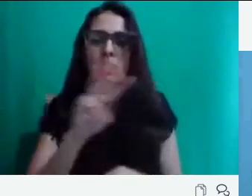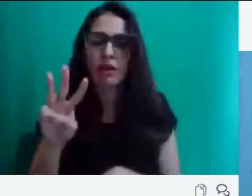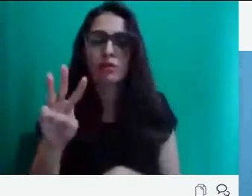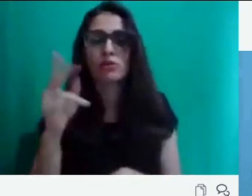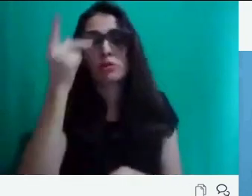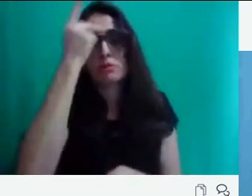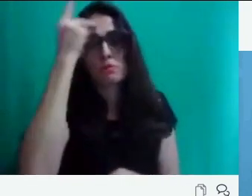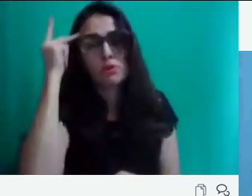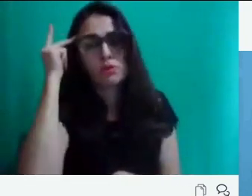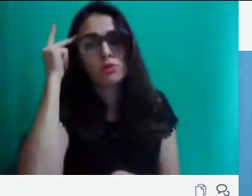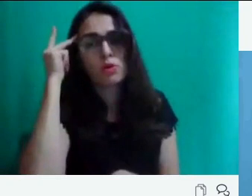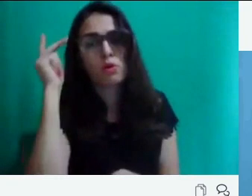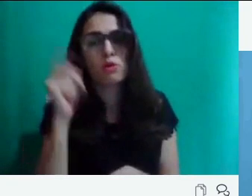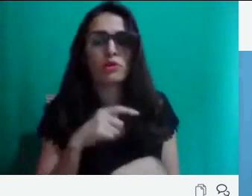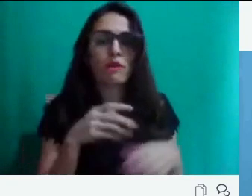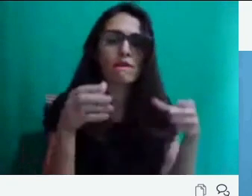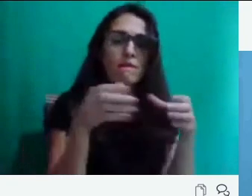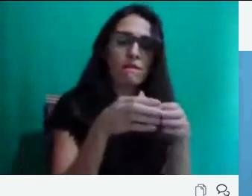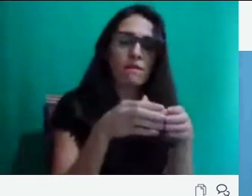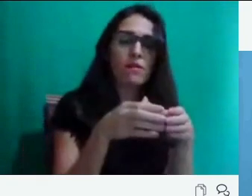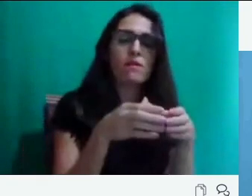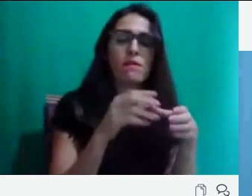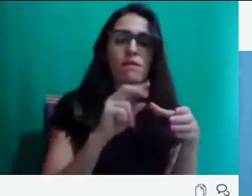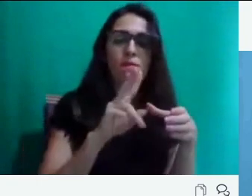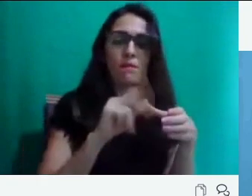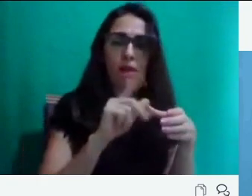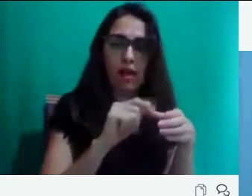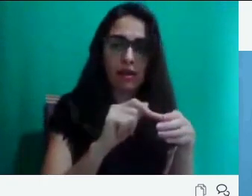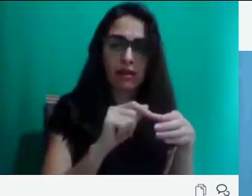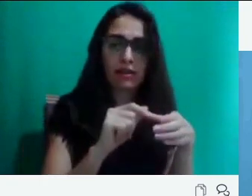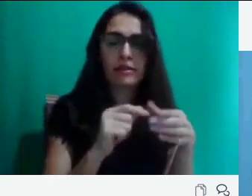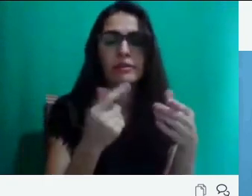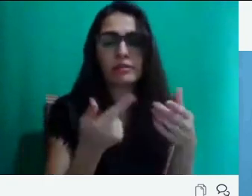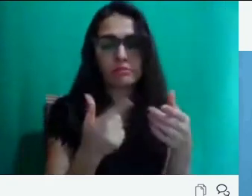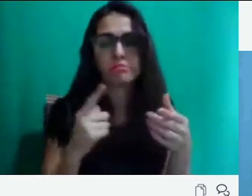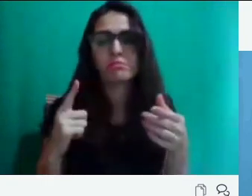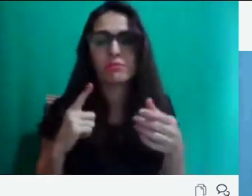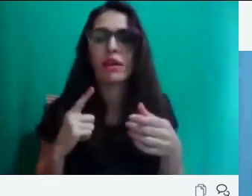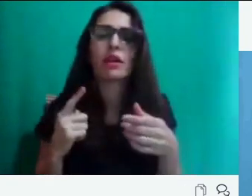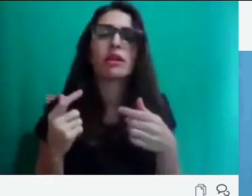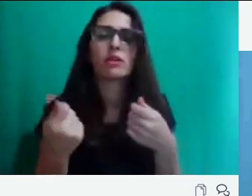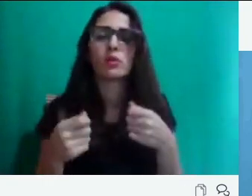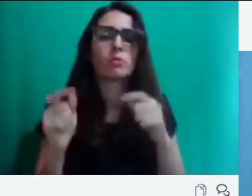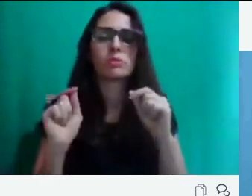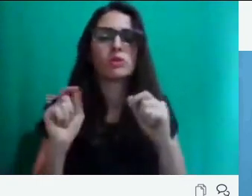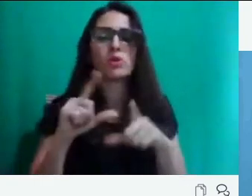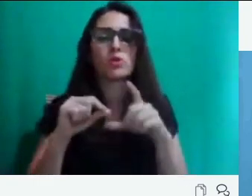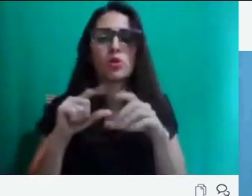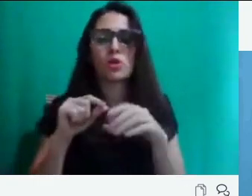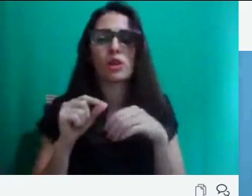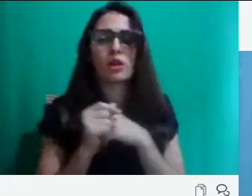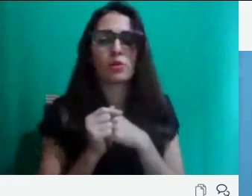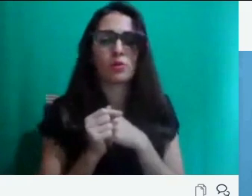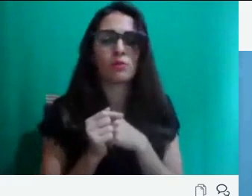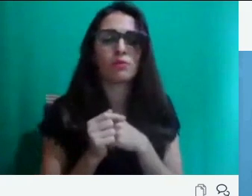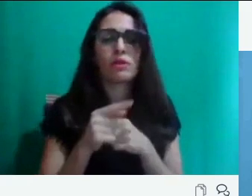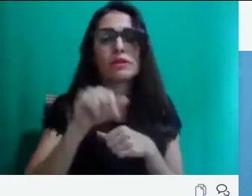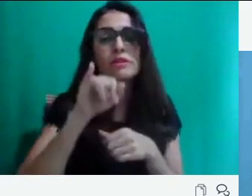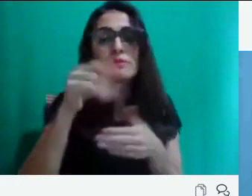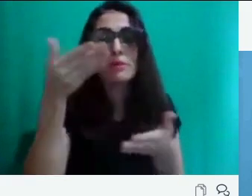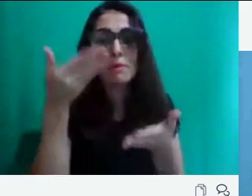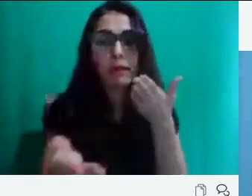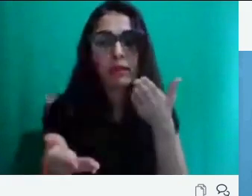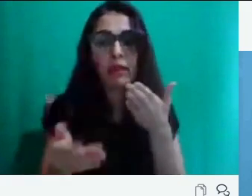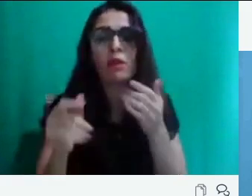que acabaram, que perderam, né, o sorteio, que não puderam acompanhar, a gente vai publicar na página do